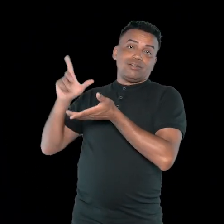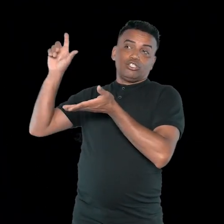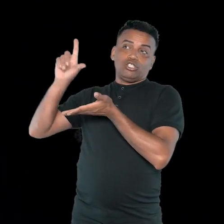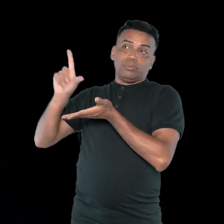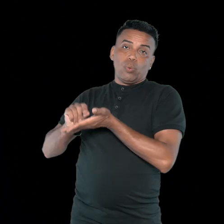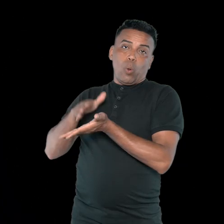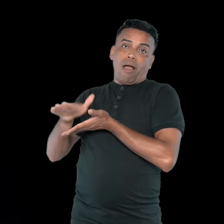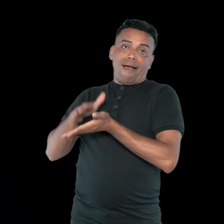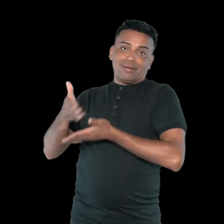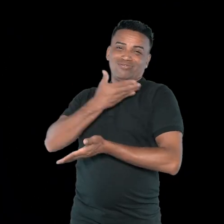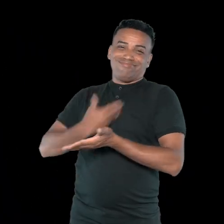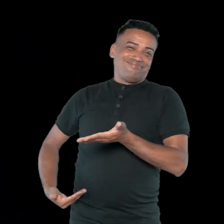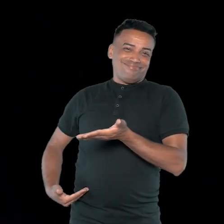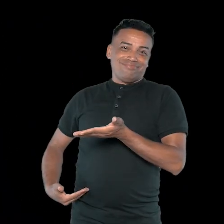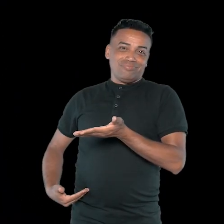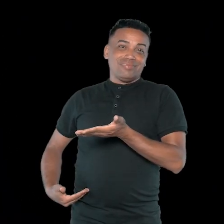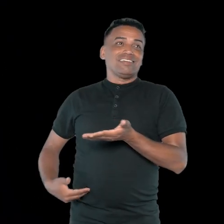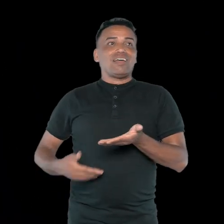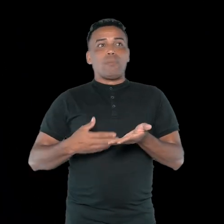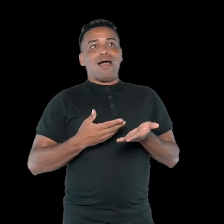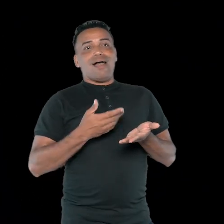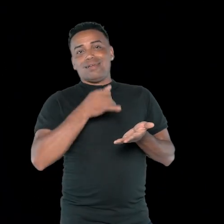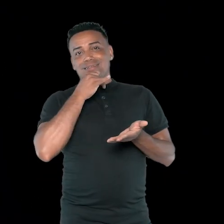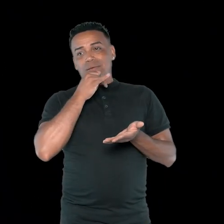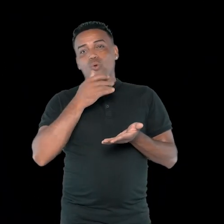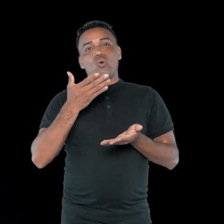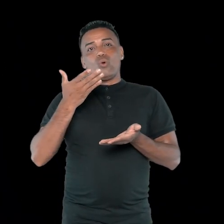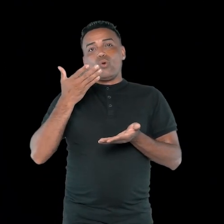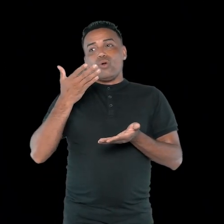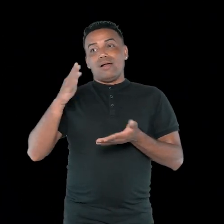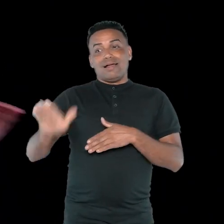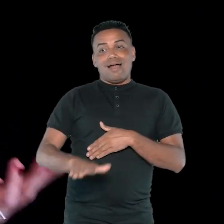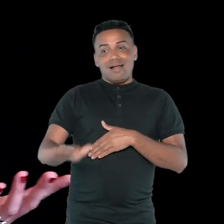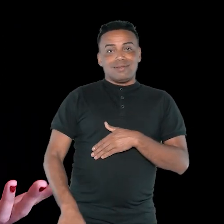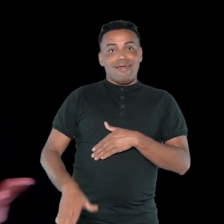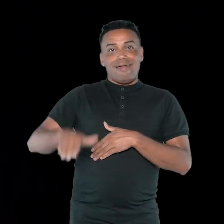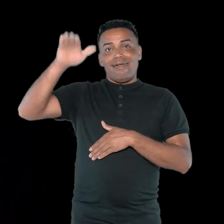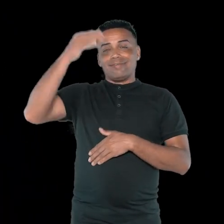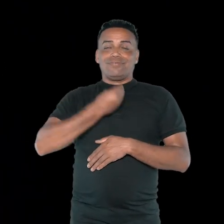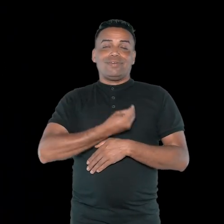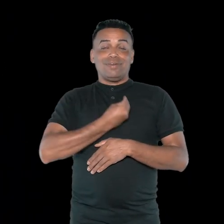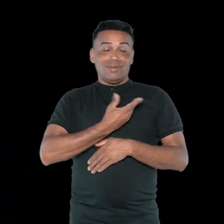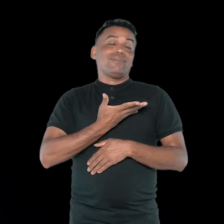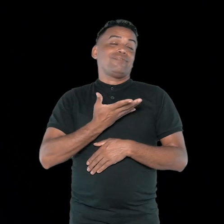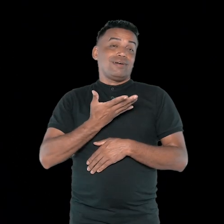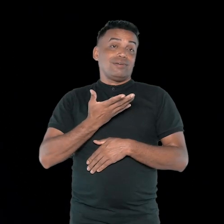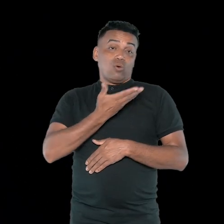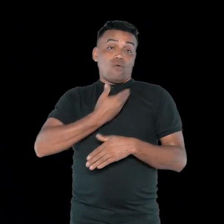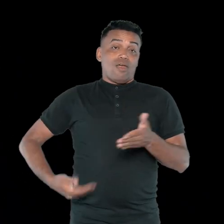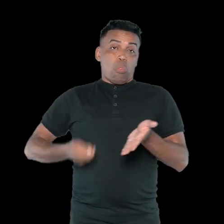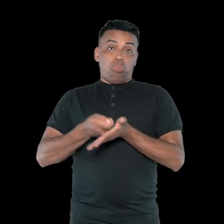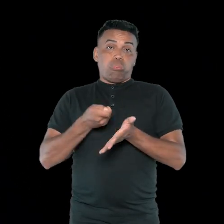esse sujeito cresça, viva e tenha acesso a tudo aquilo que o Estado supostamente promete. Esse programa